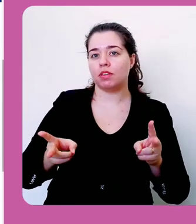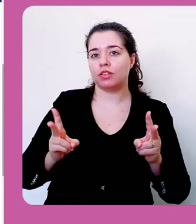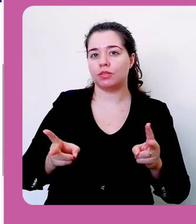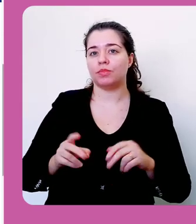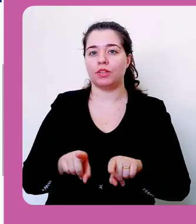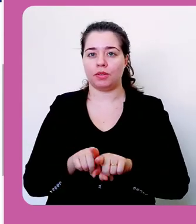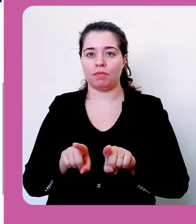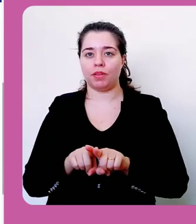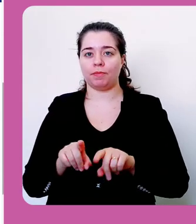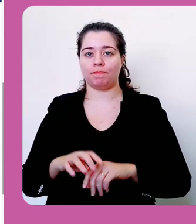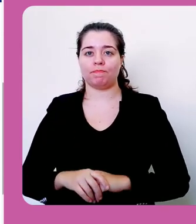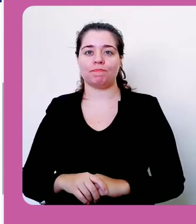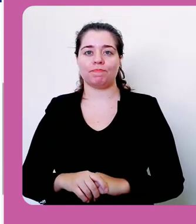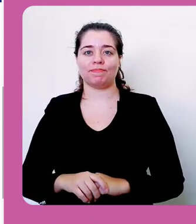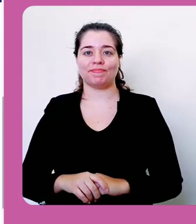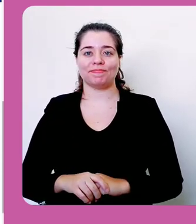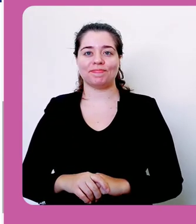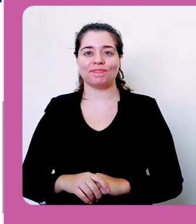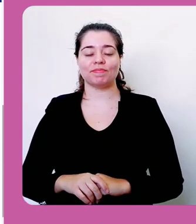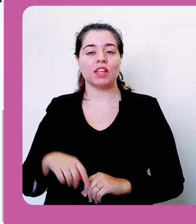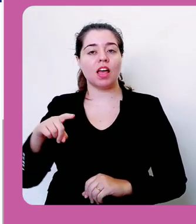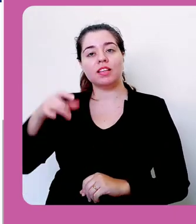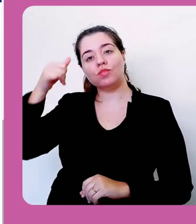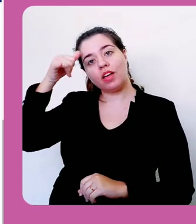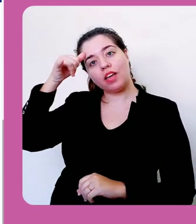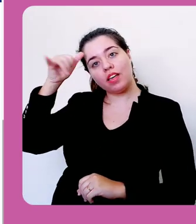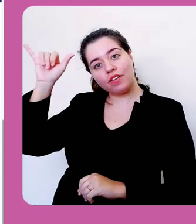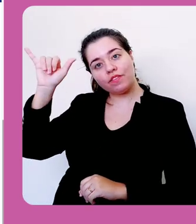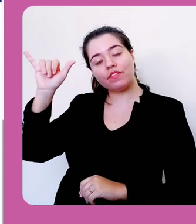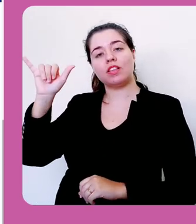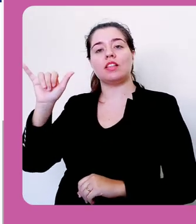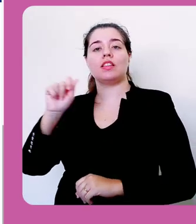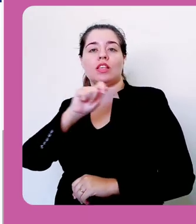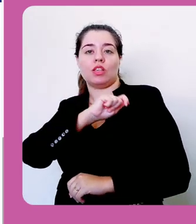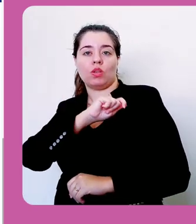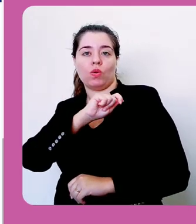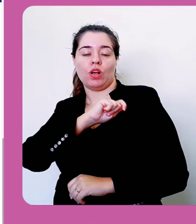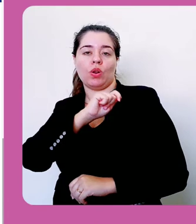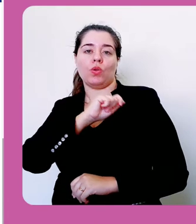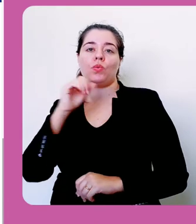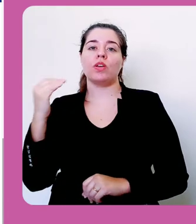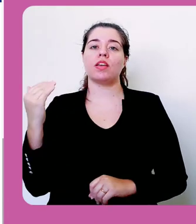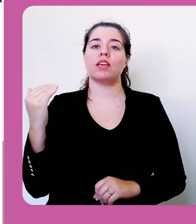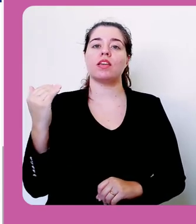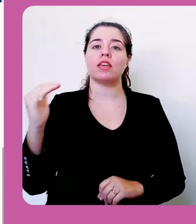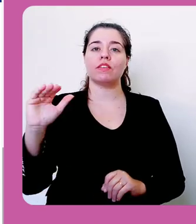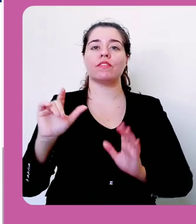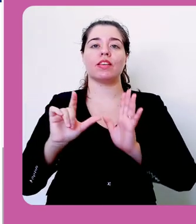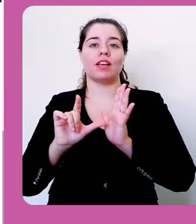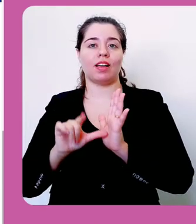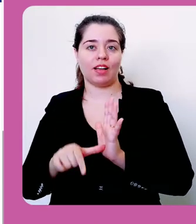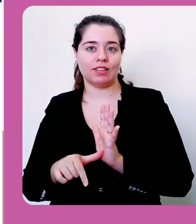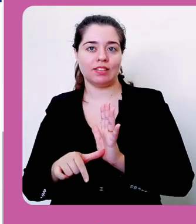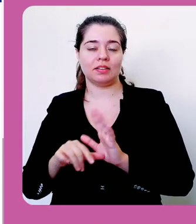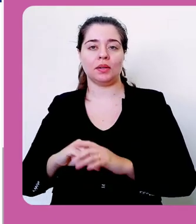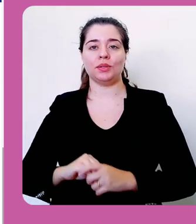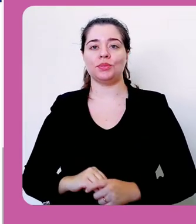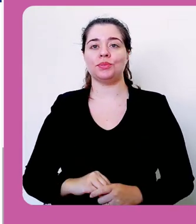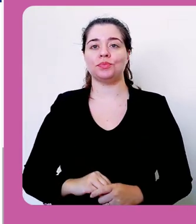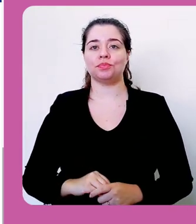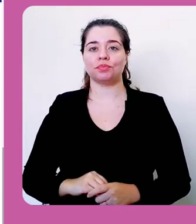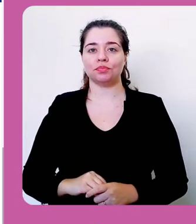permite, evita que o aluno envie a atividade em